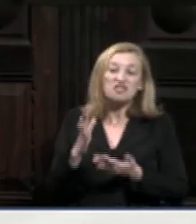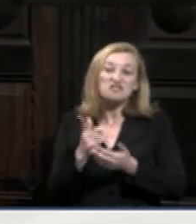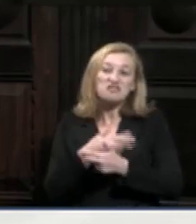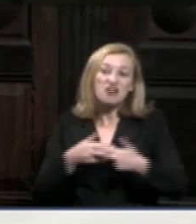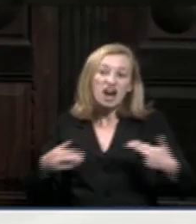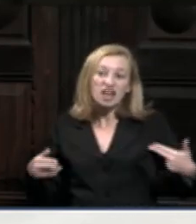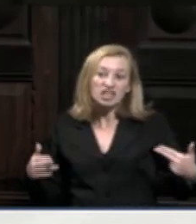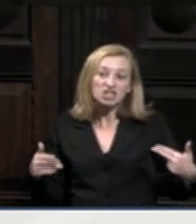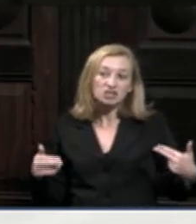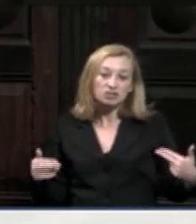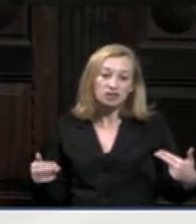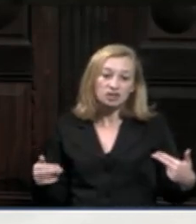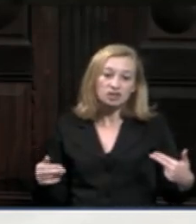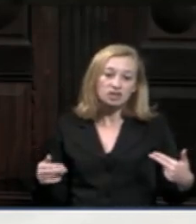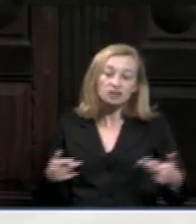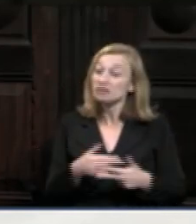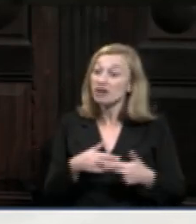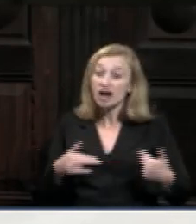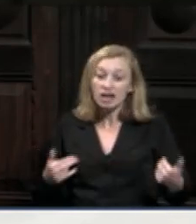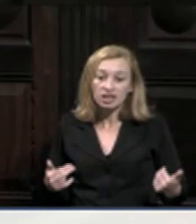vezes,